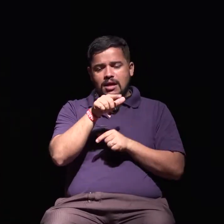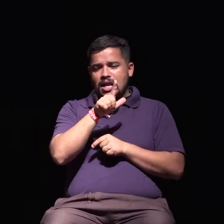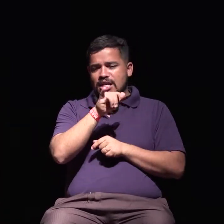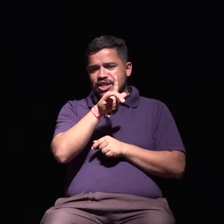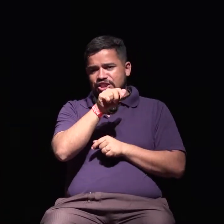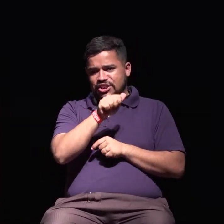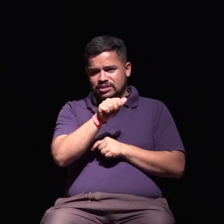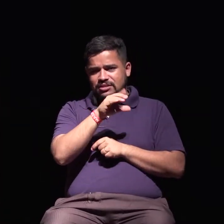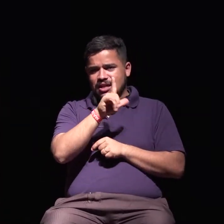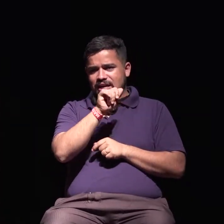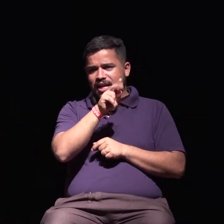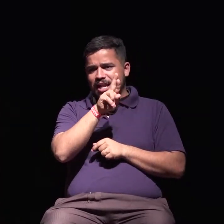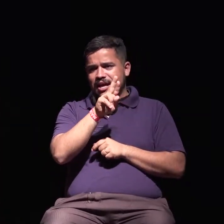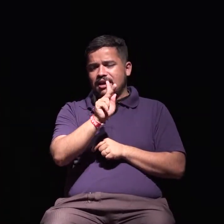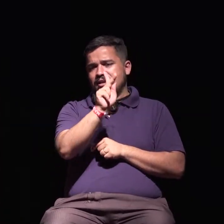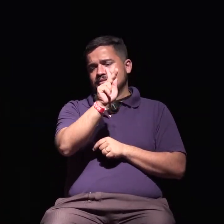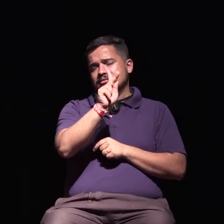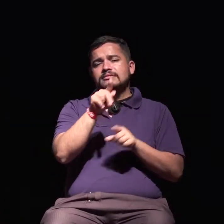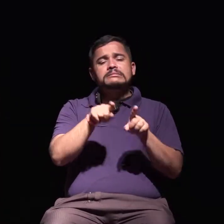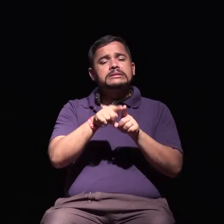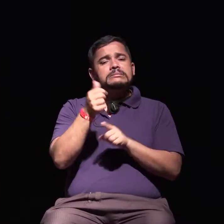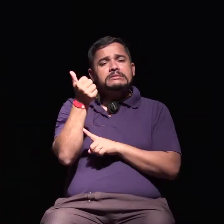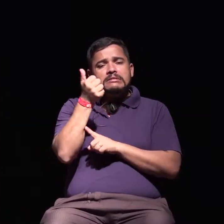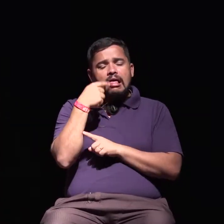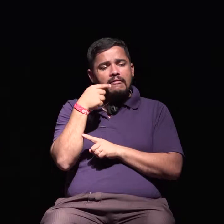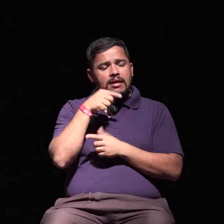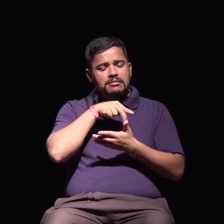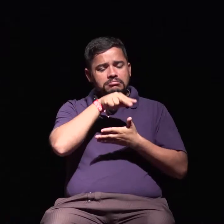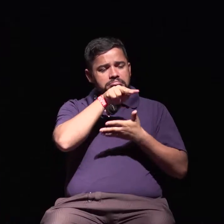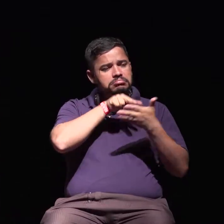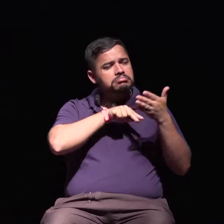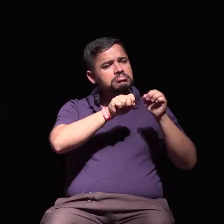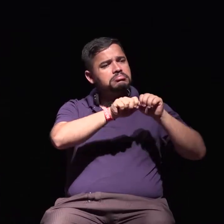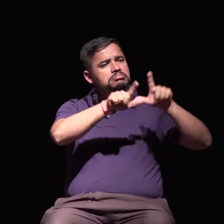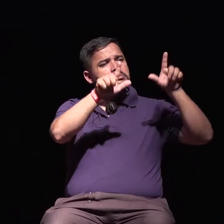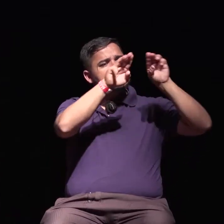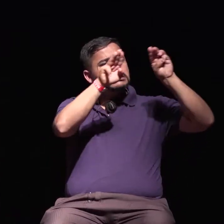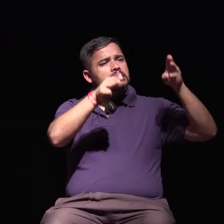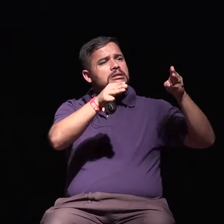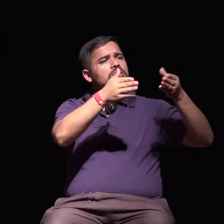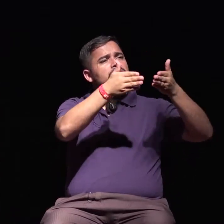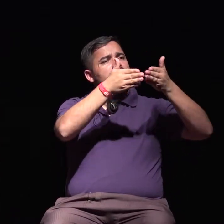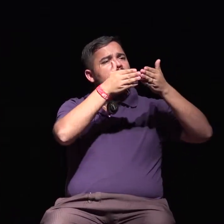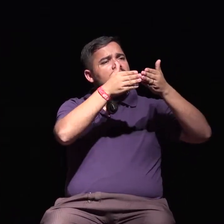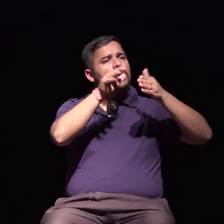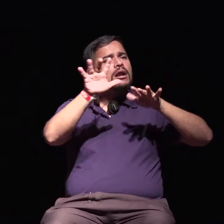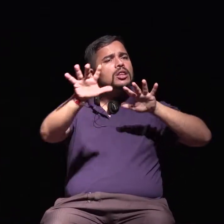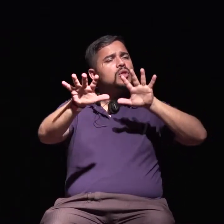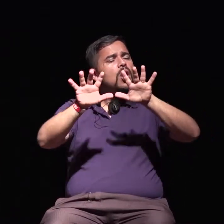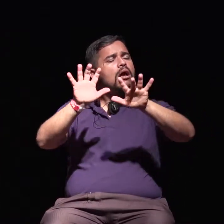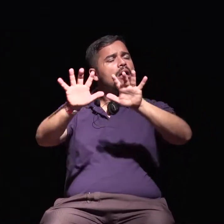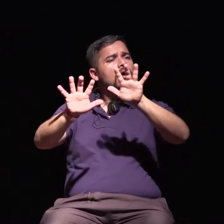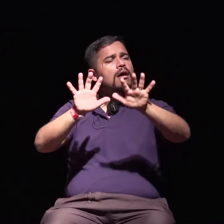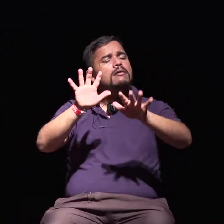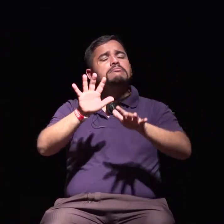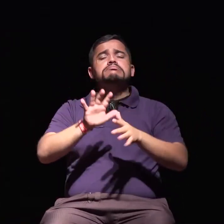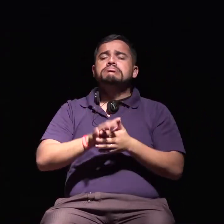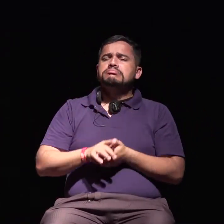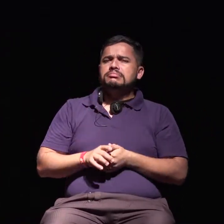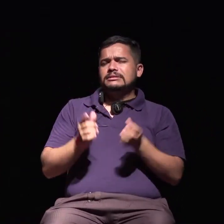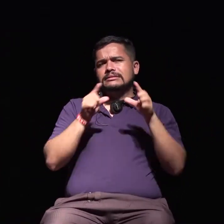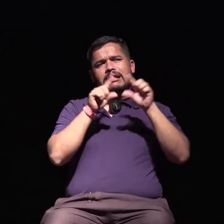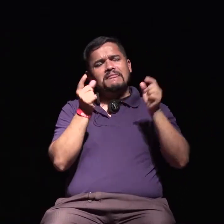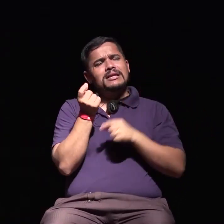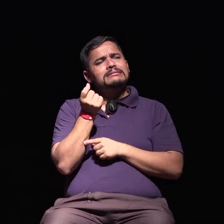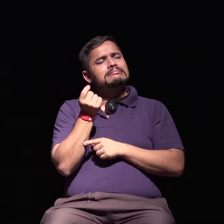Clark, e a primeira vez que eu li uma placa num museu escrito, por favor, toquem nas obras. E essa frase, para